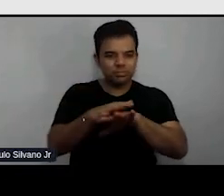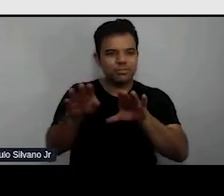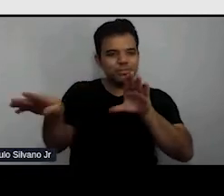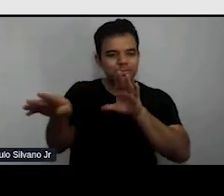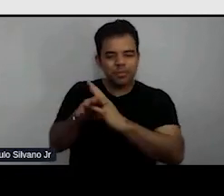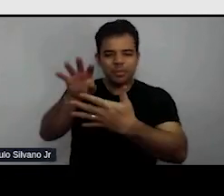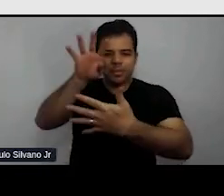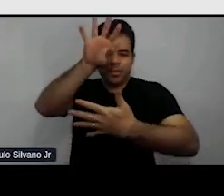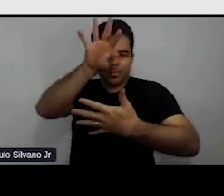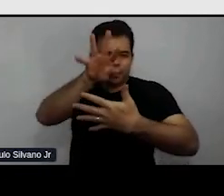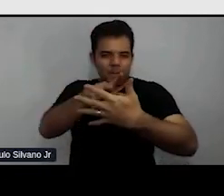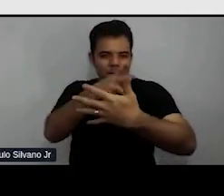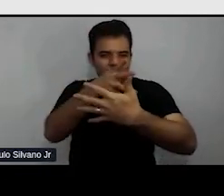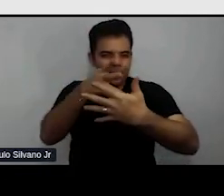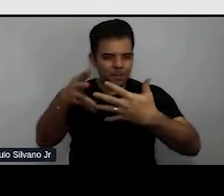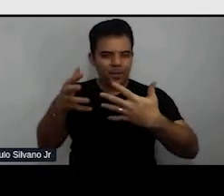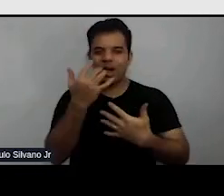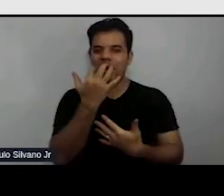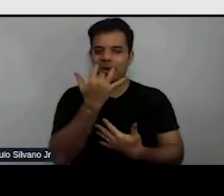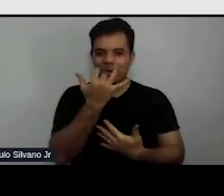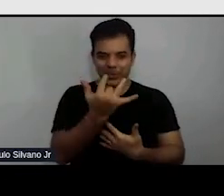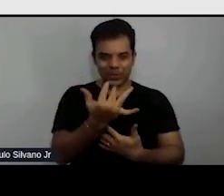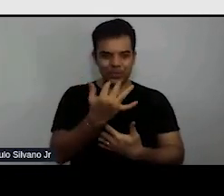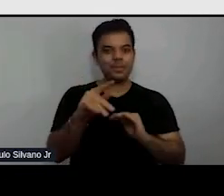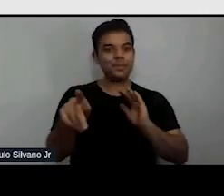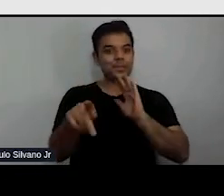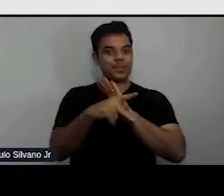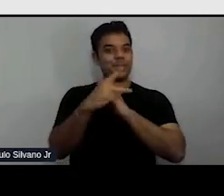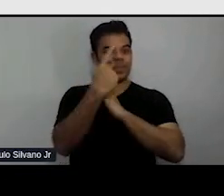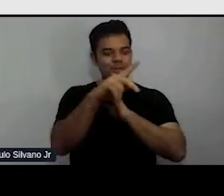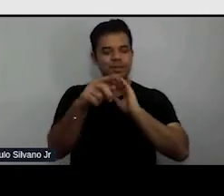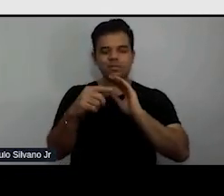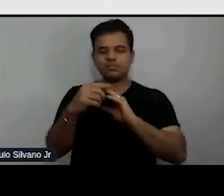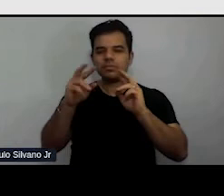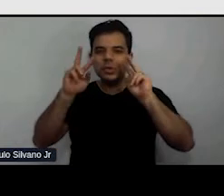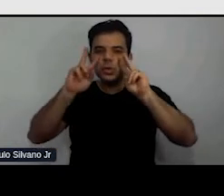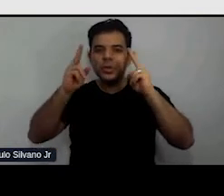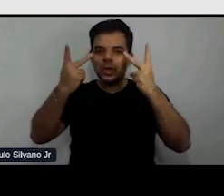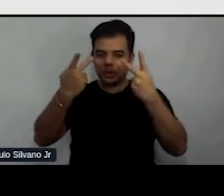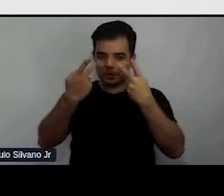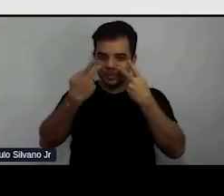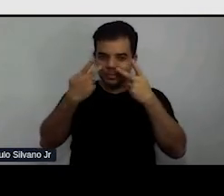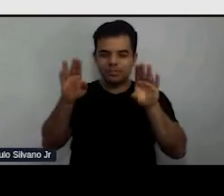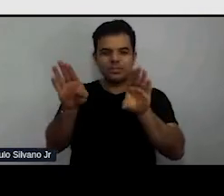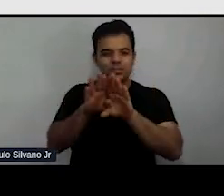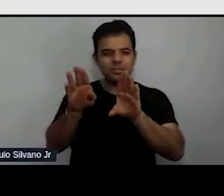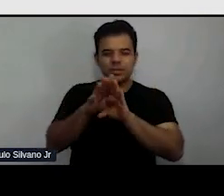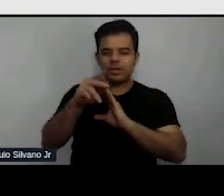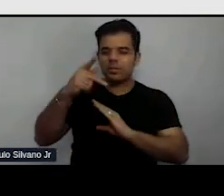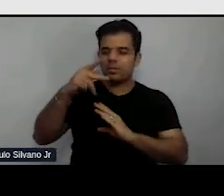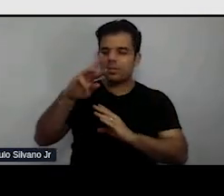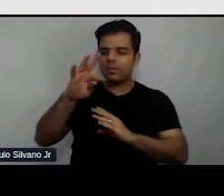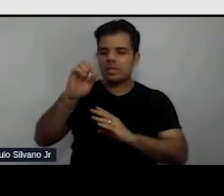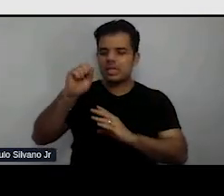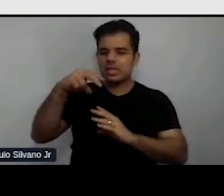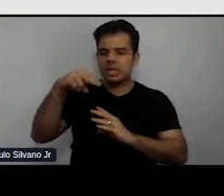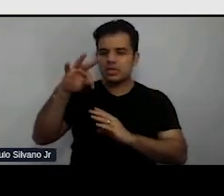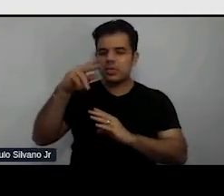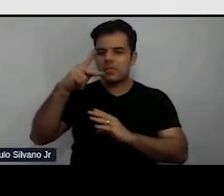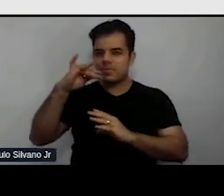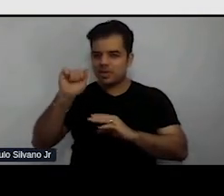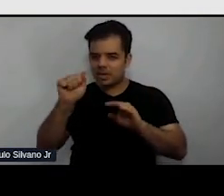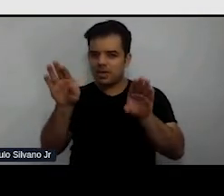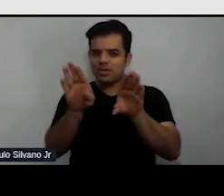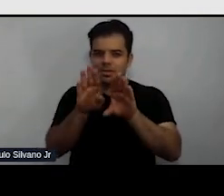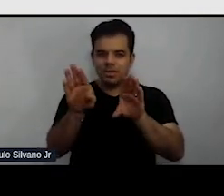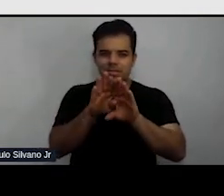paletas próprias para alguns tipos de daltonismo, como para protanopia e deuteranopia. E o Power BI também